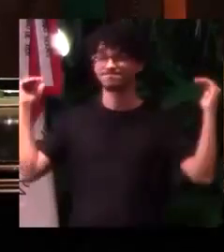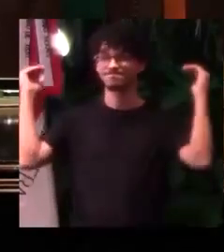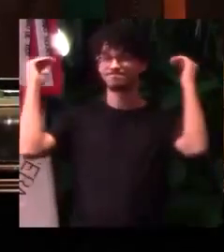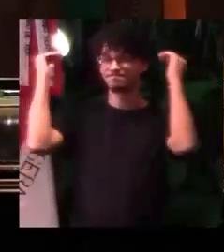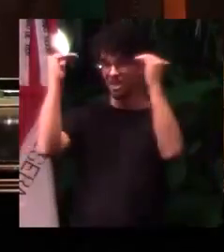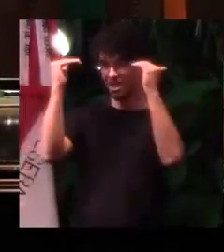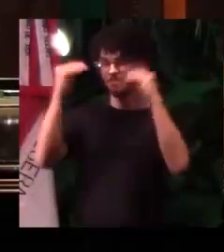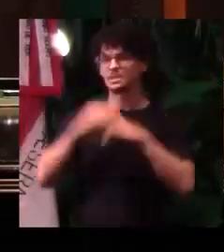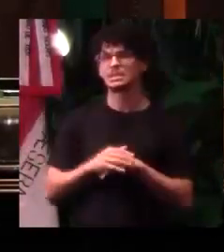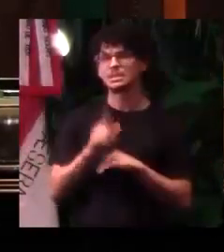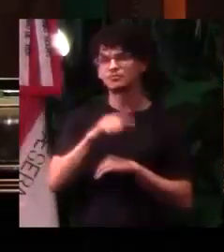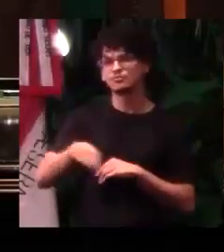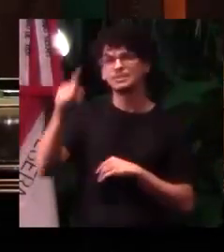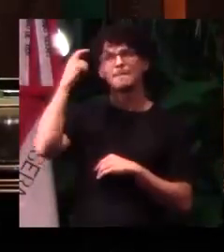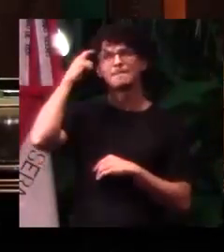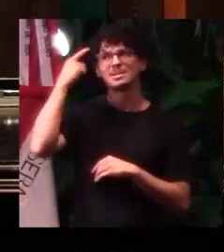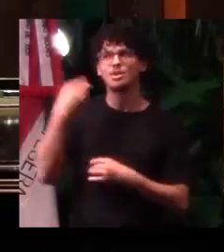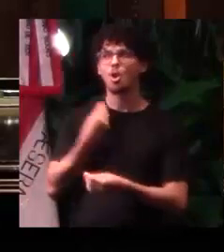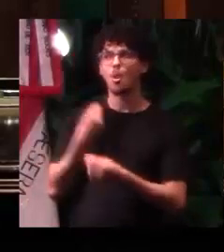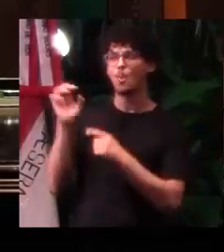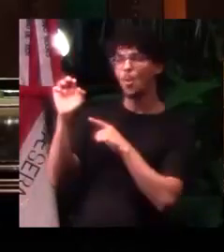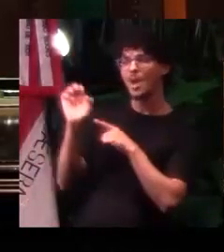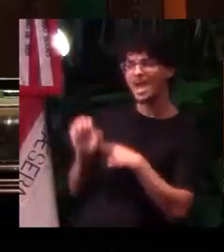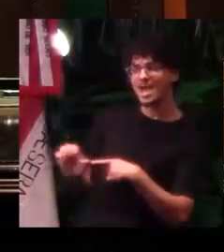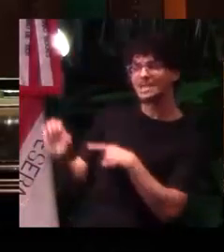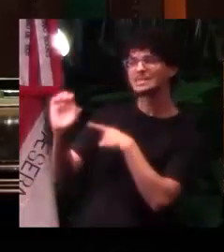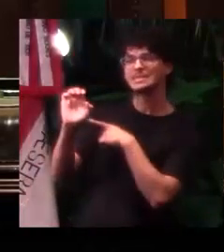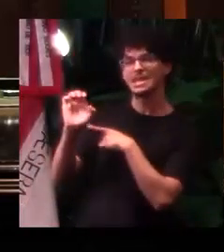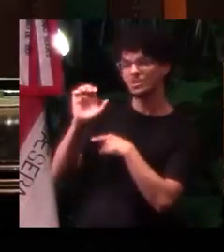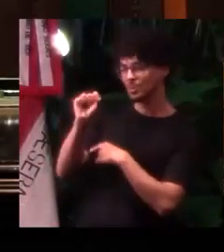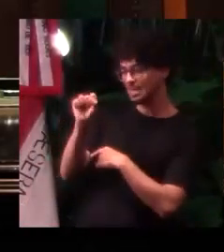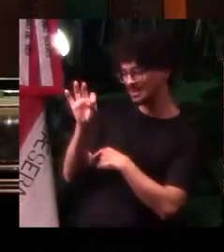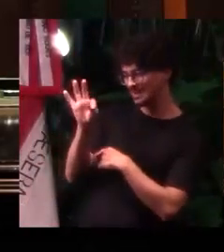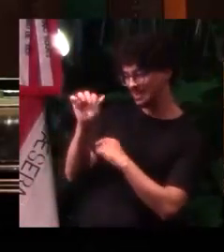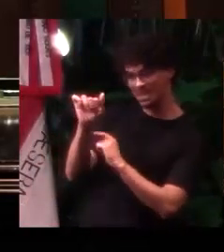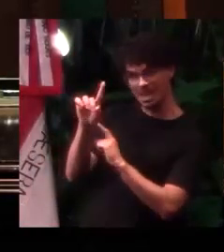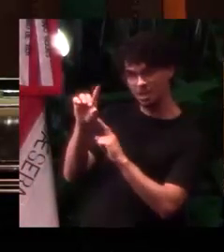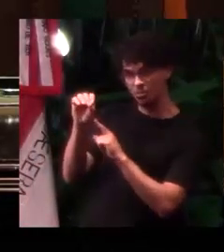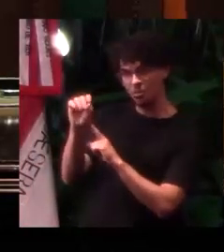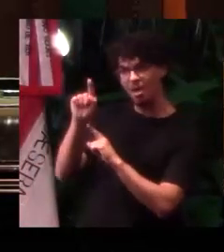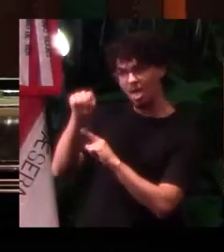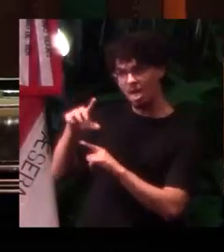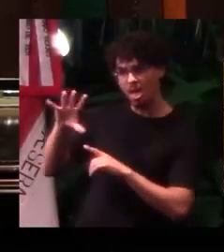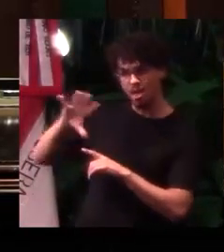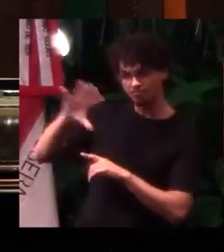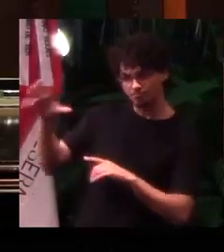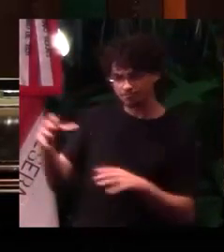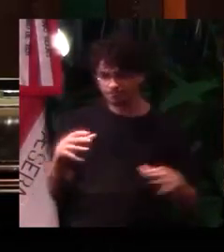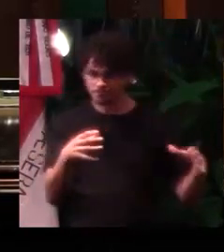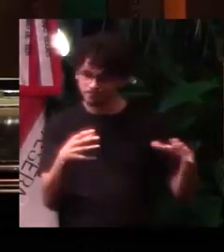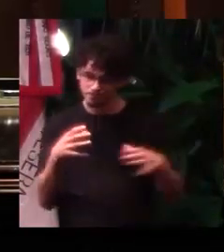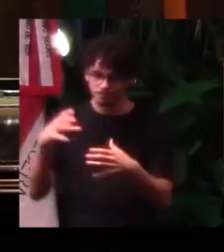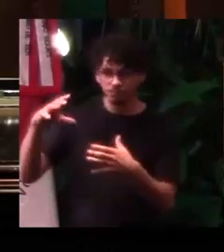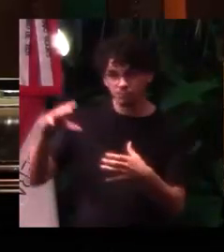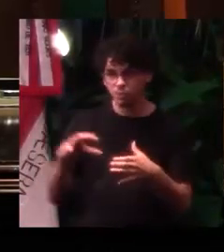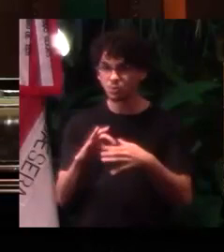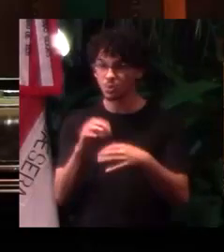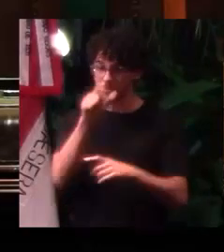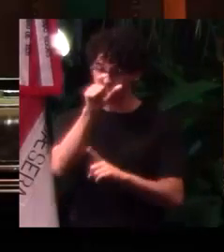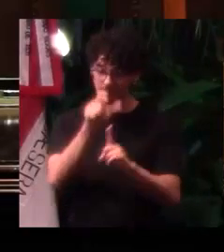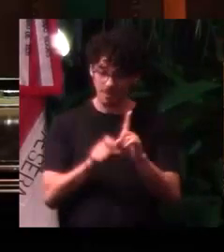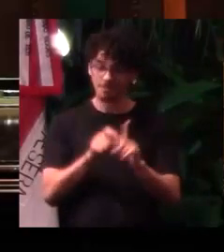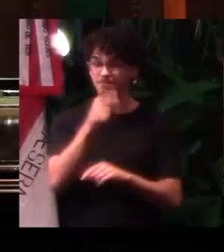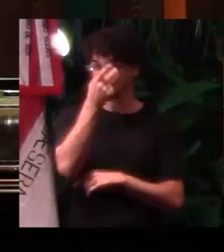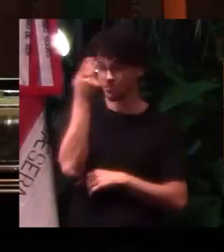Estado como sendo uma soma dessas vontades de indivíduos. É o contrato social, não é?